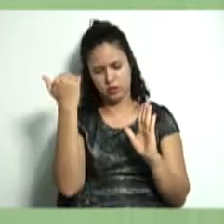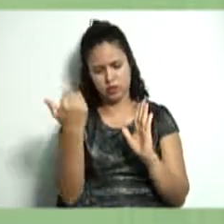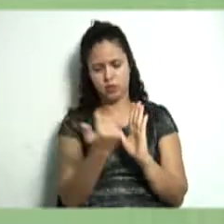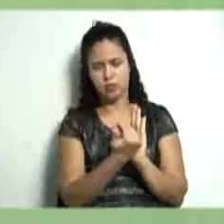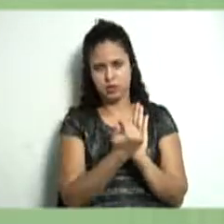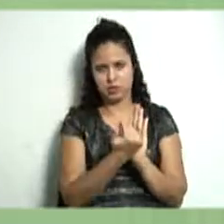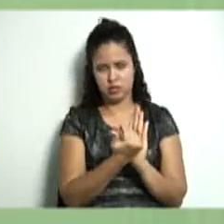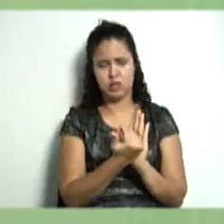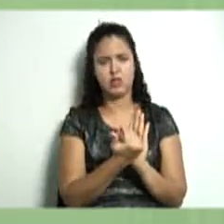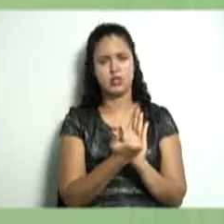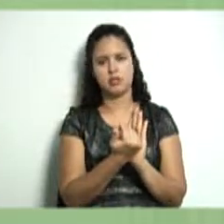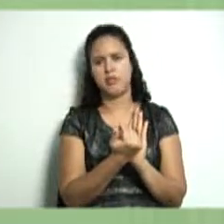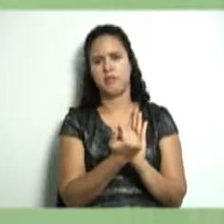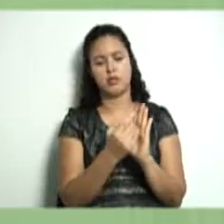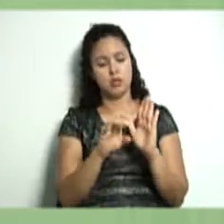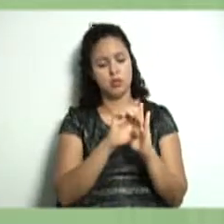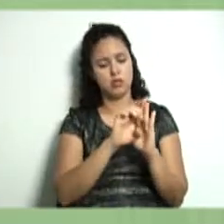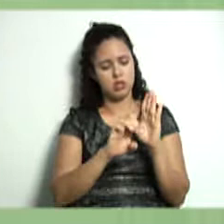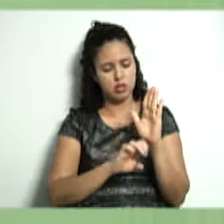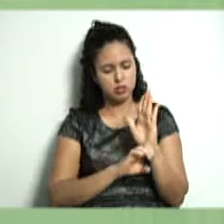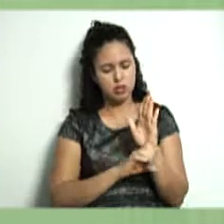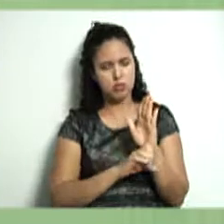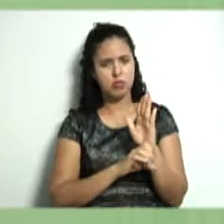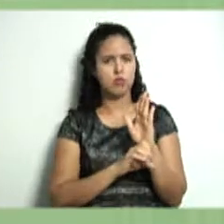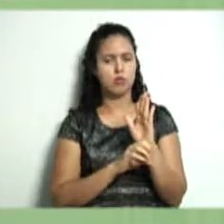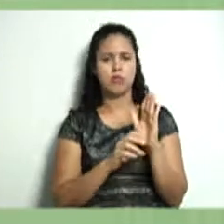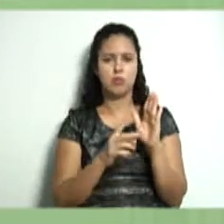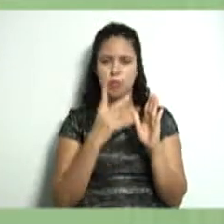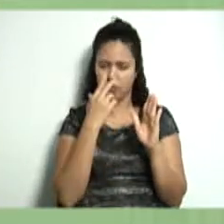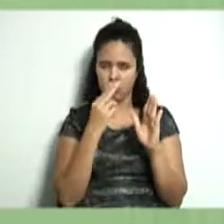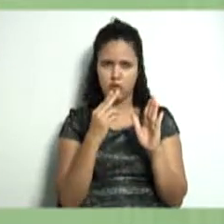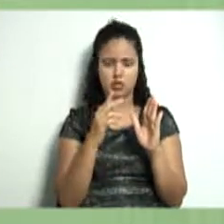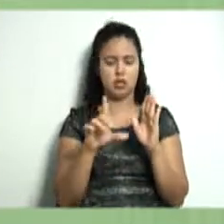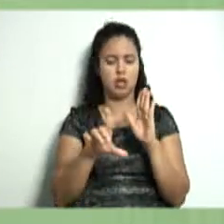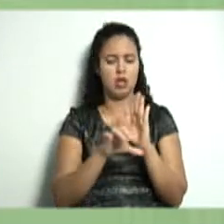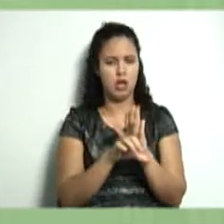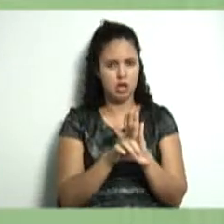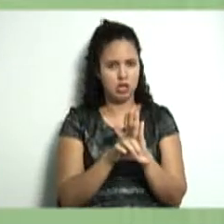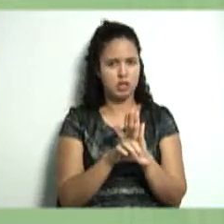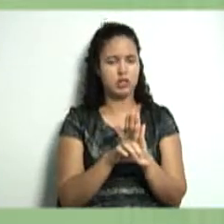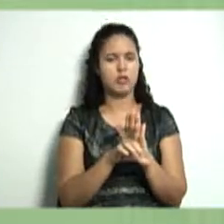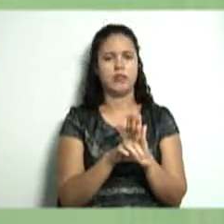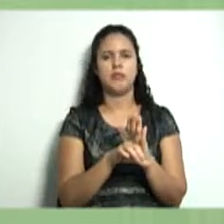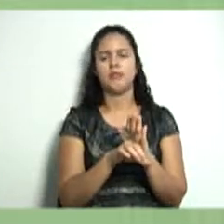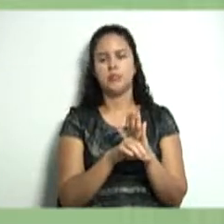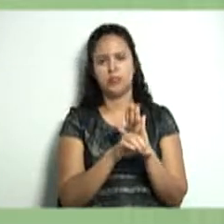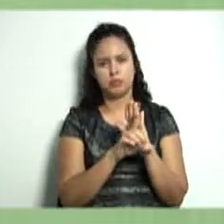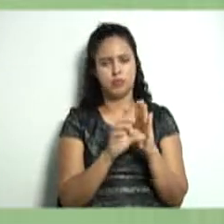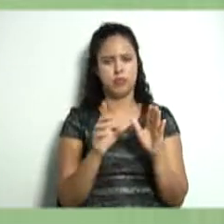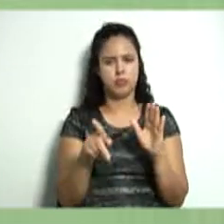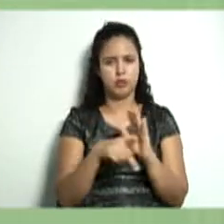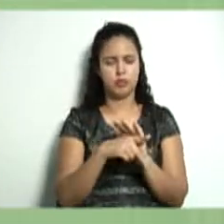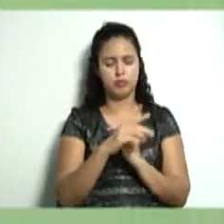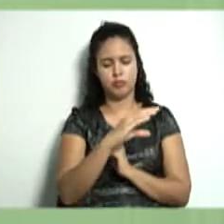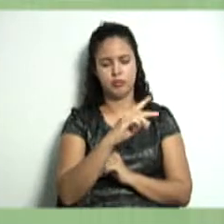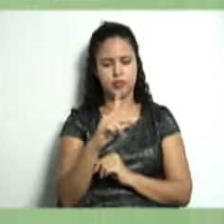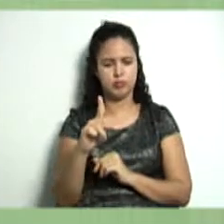nosso cooperativismo, das cooperativas. O que tiver no estatuto é aquilo que rege as relações da cooperativa.